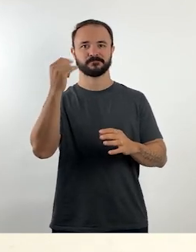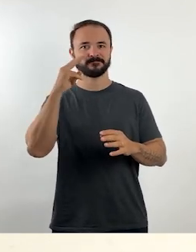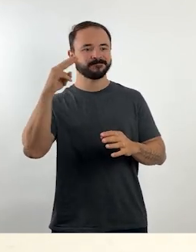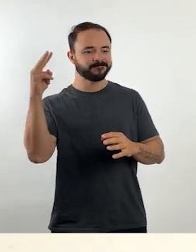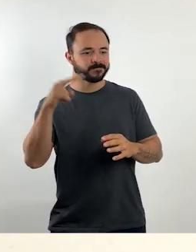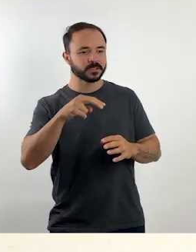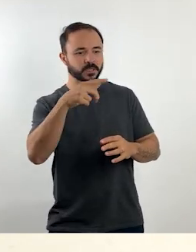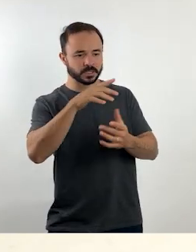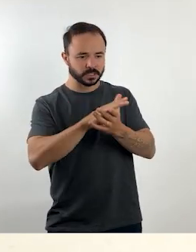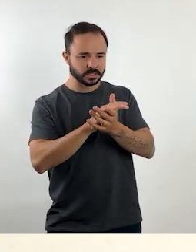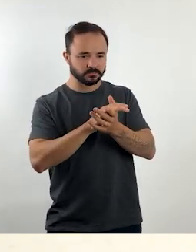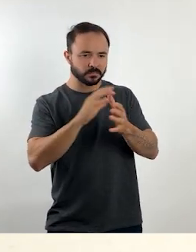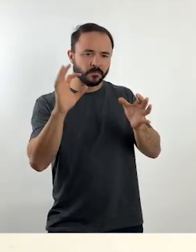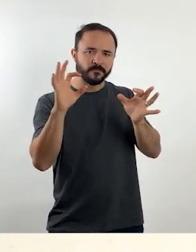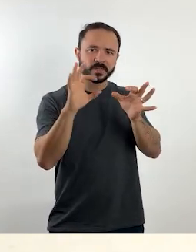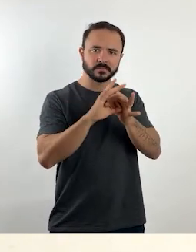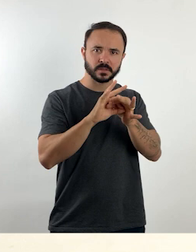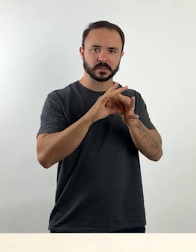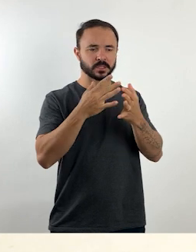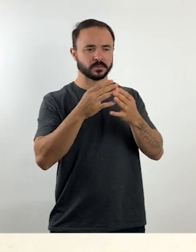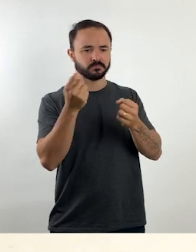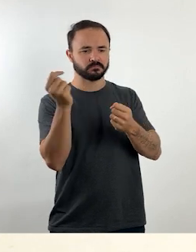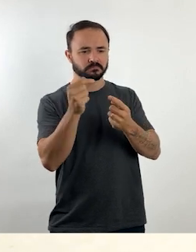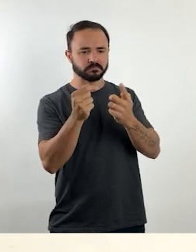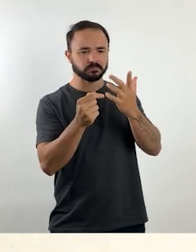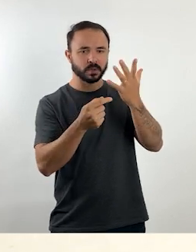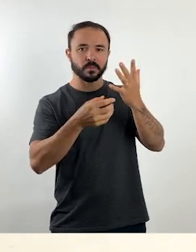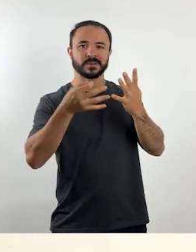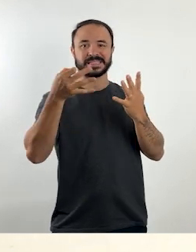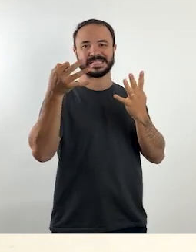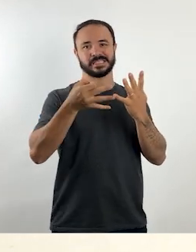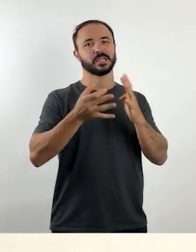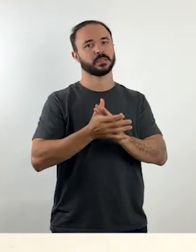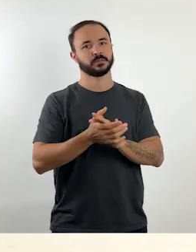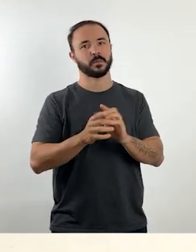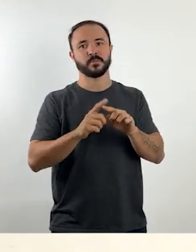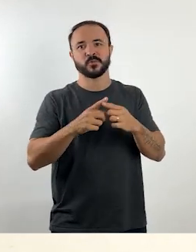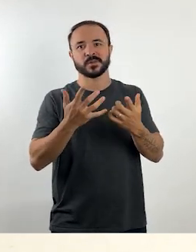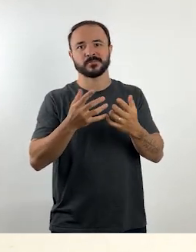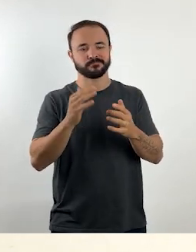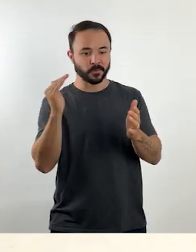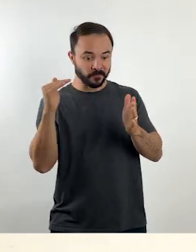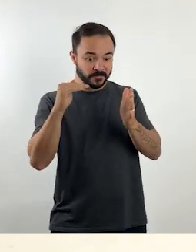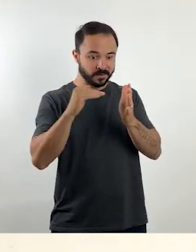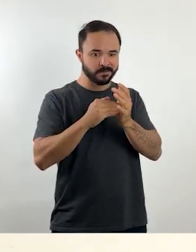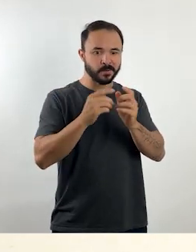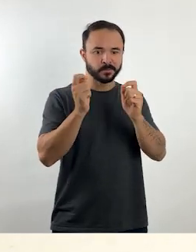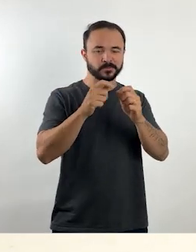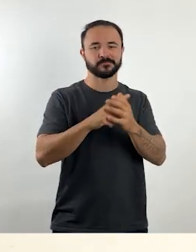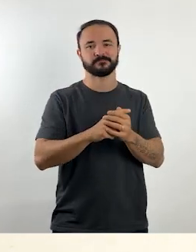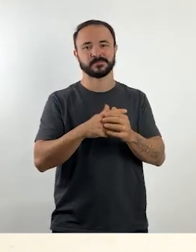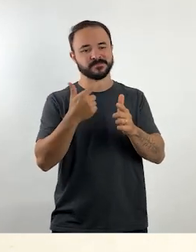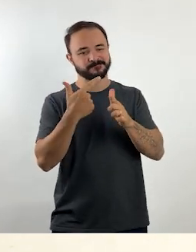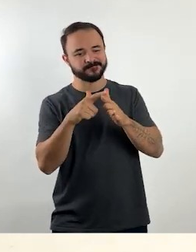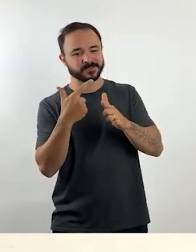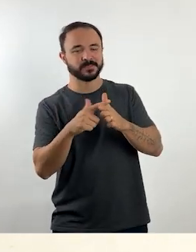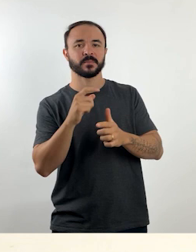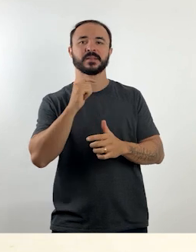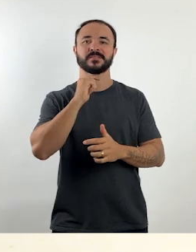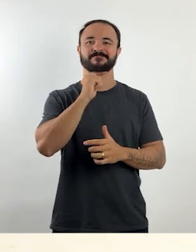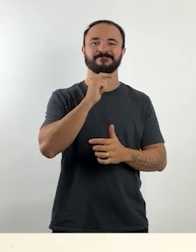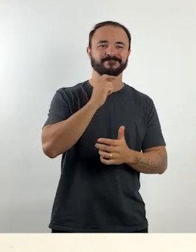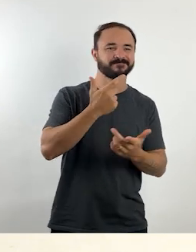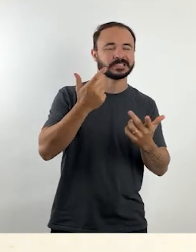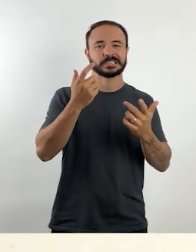nós coloquemos essas pecinhas no furo certo. Porque senão no final a minha montagem ela não vai